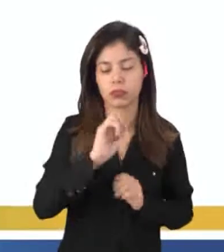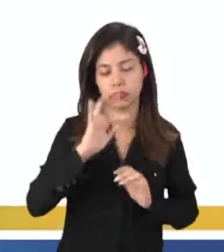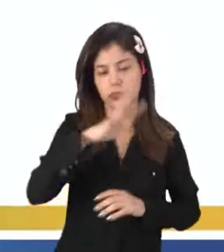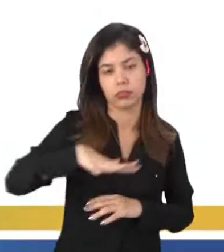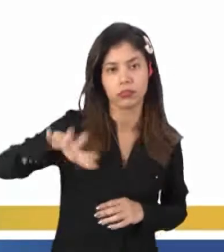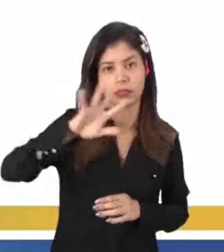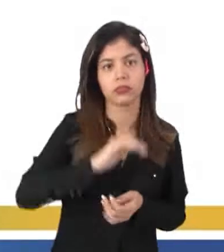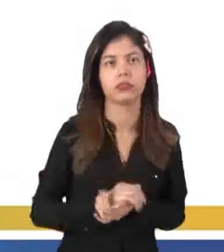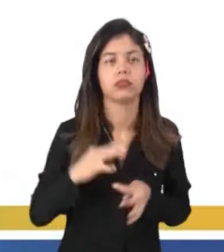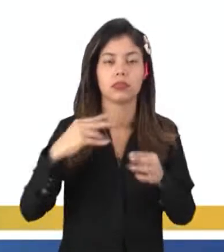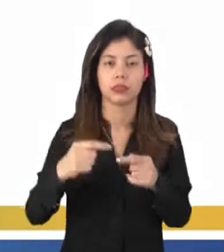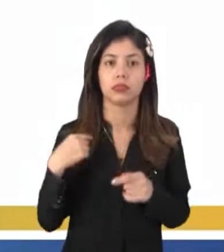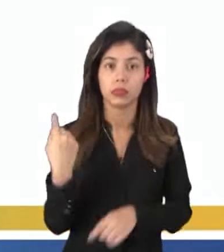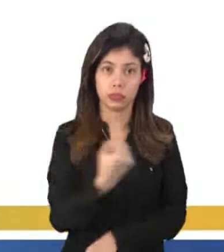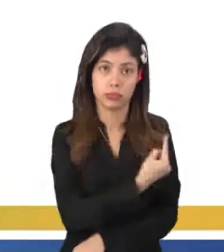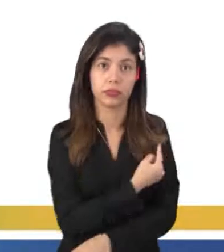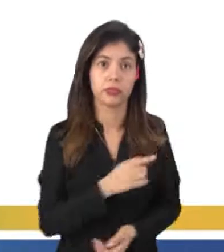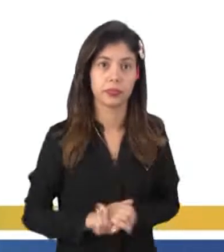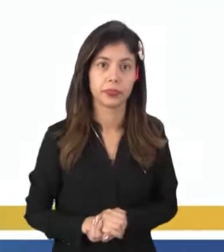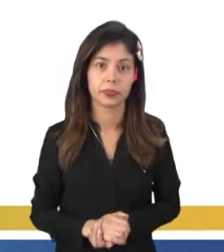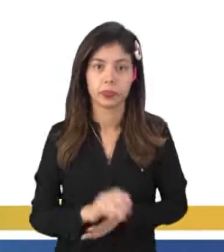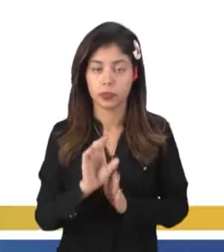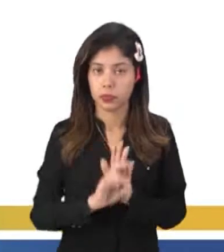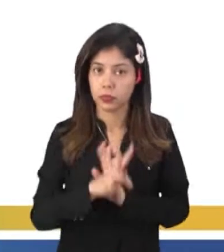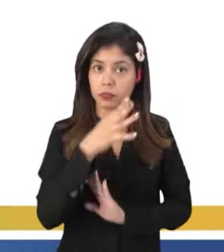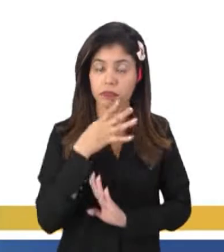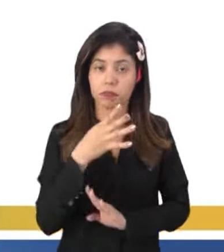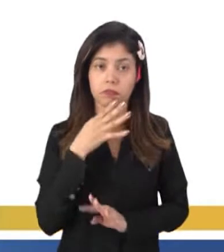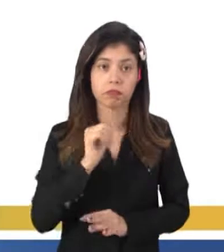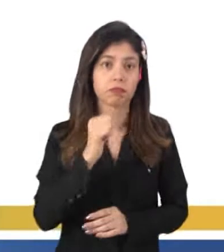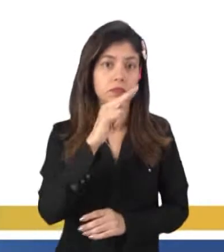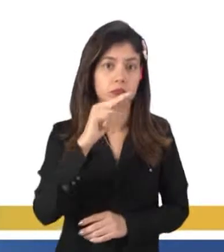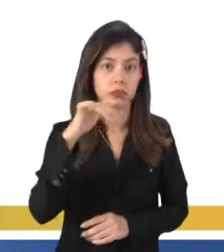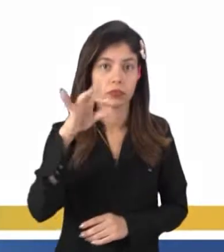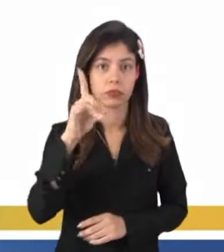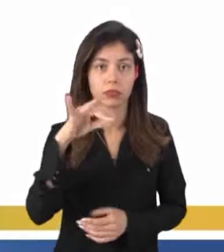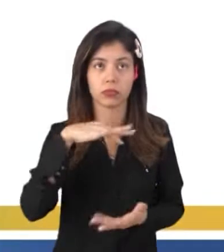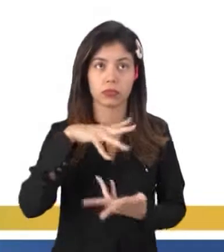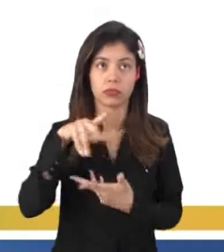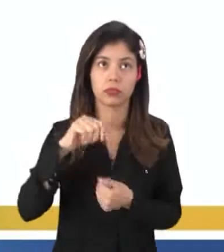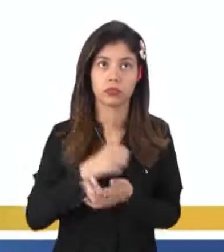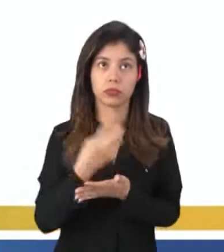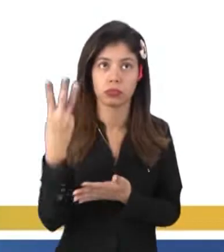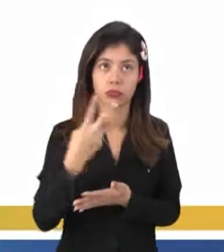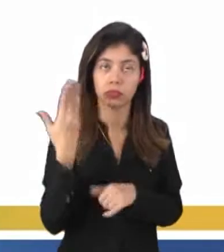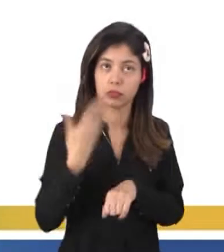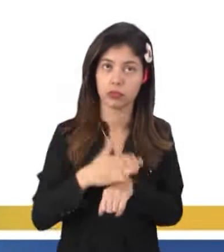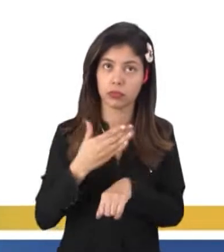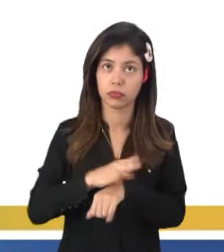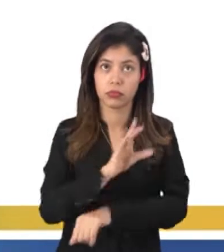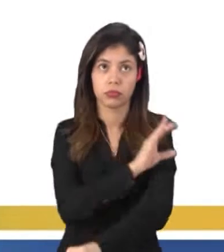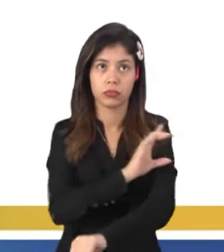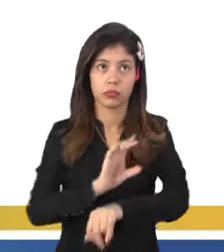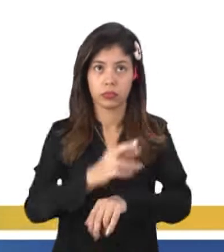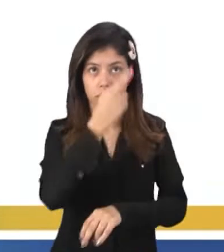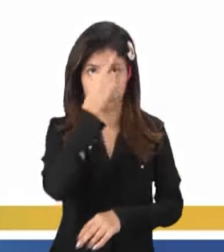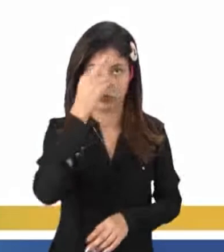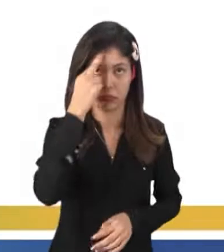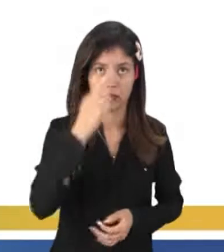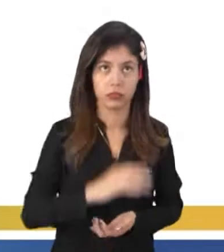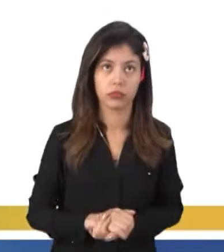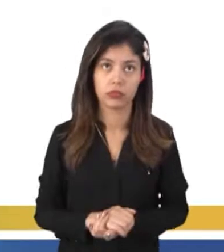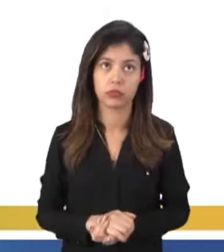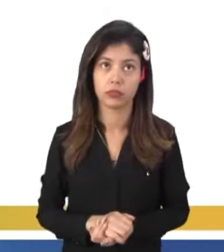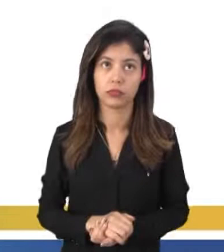é patente em todo mundo, né? Em todo o conhecimento do universo. No 3, práticas culturais e históricas,